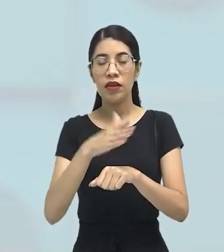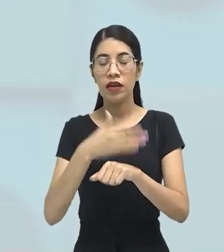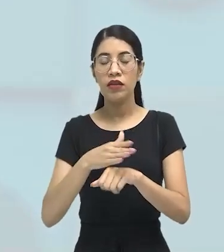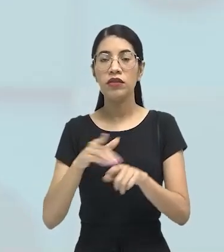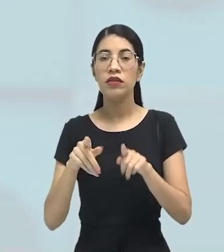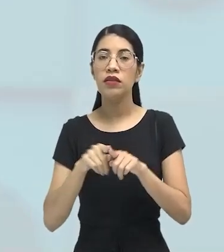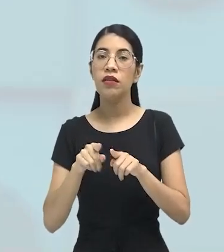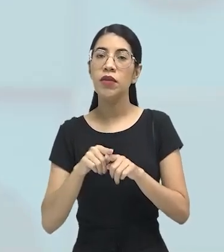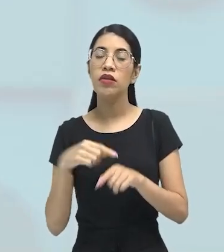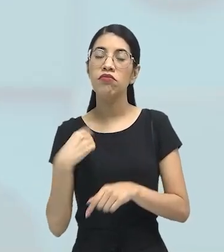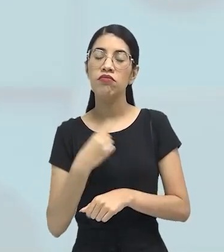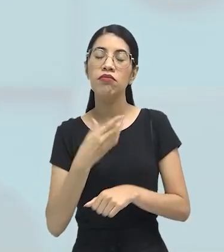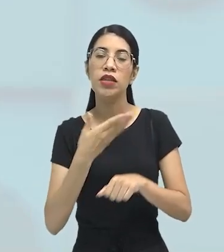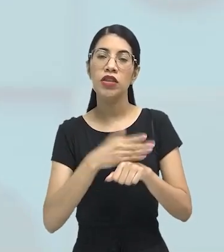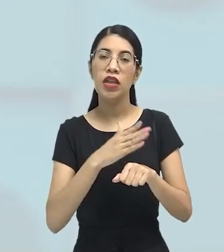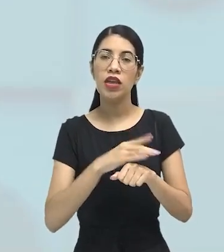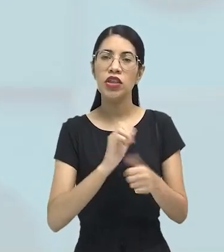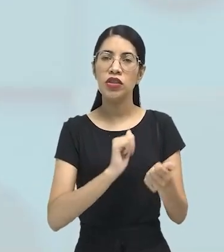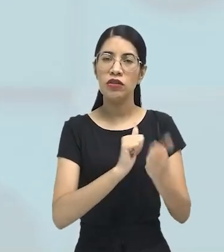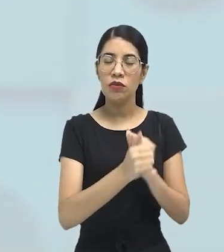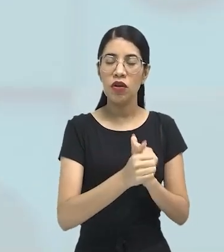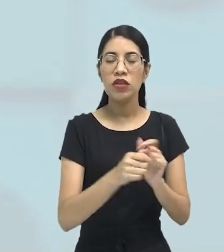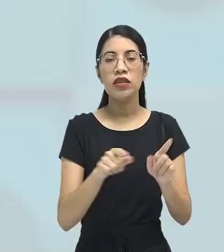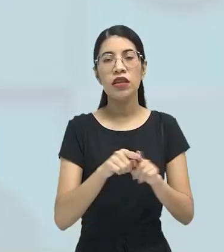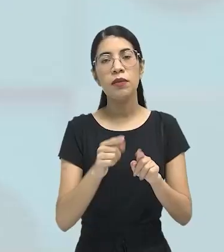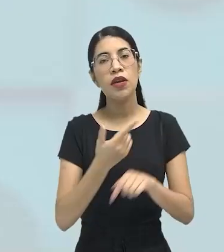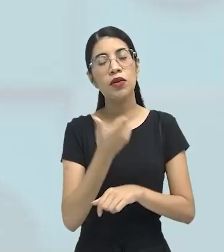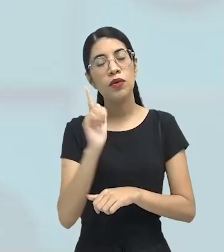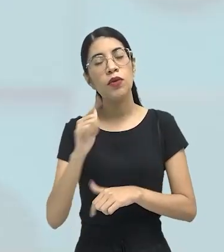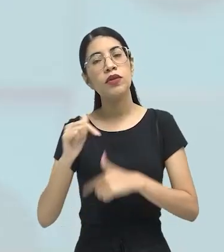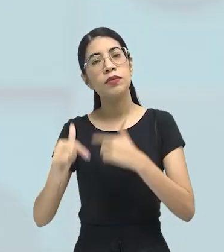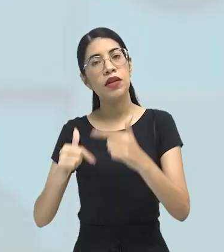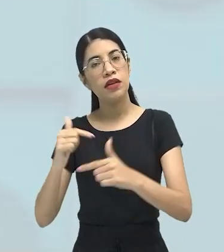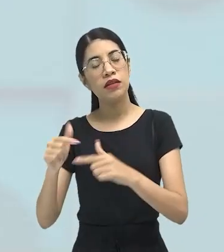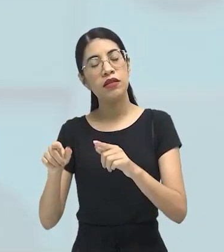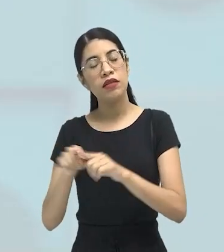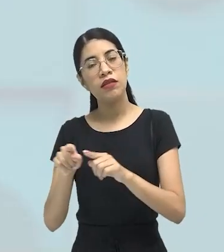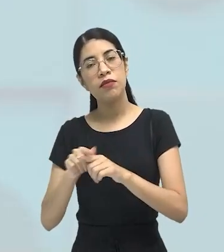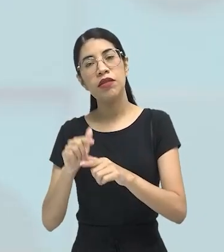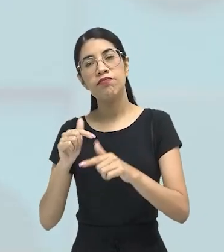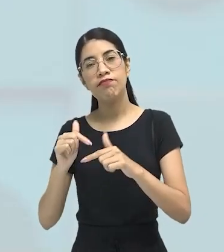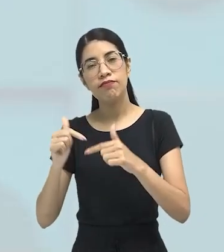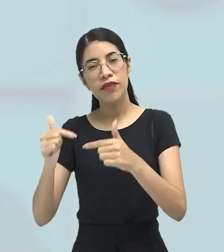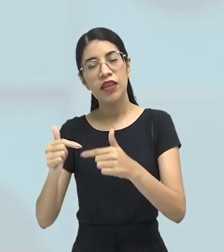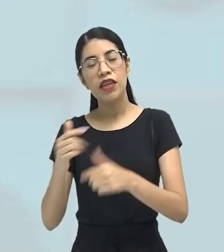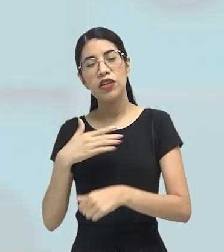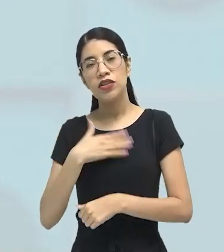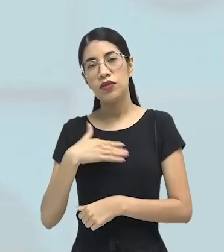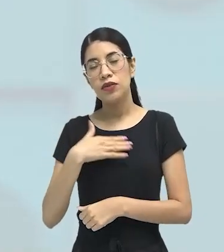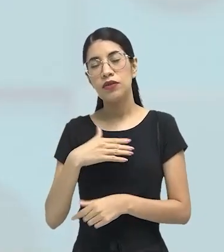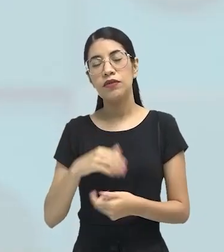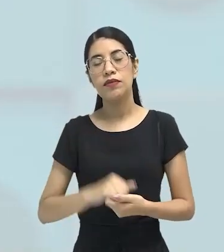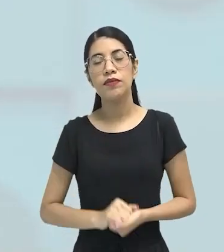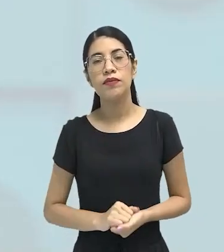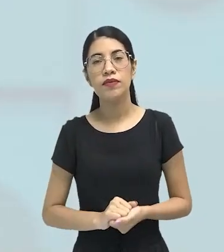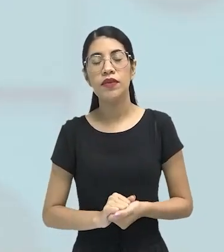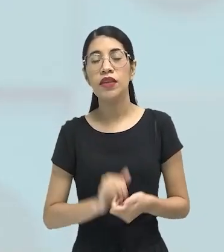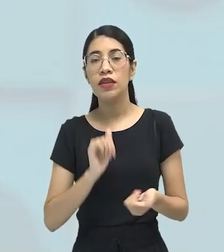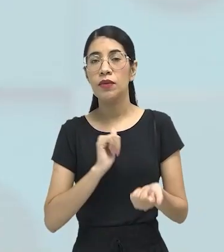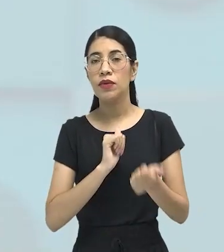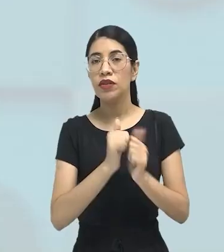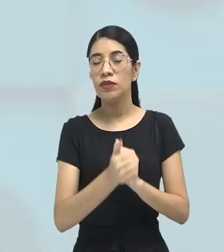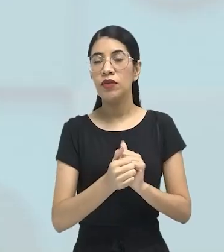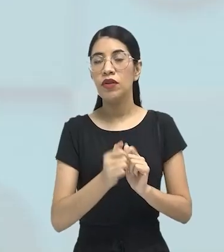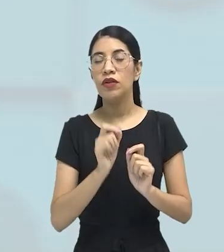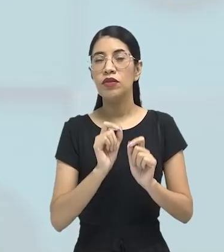possa não somente praticar o esporte em si, mas outras atividades que a gente gostar, certo? Muito bem. E aí o